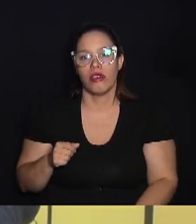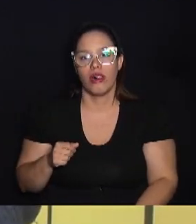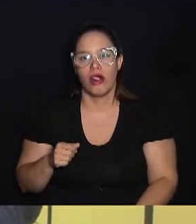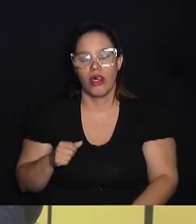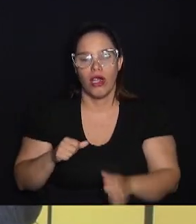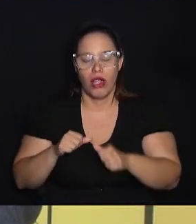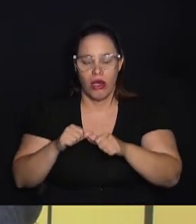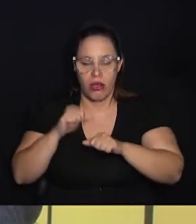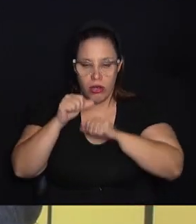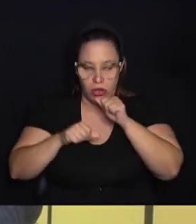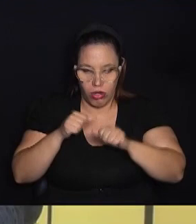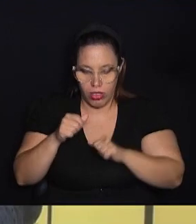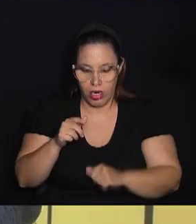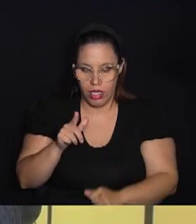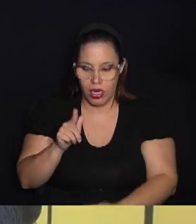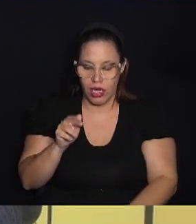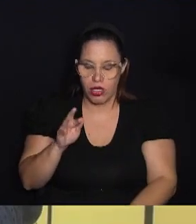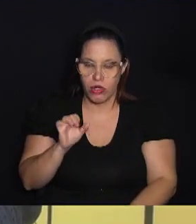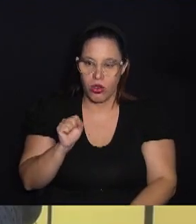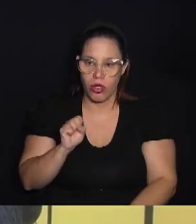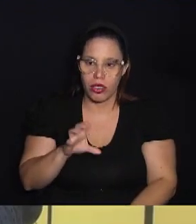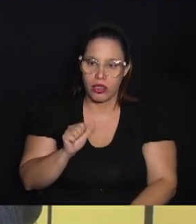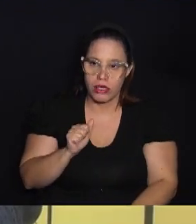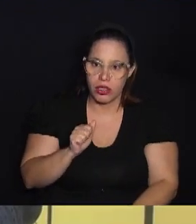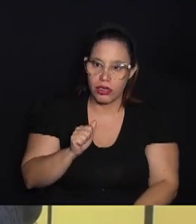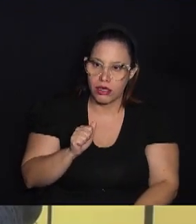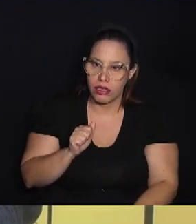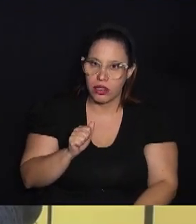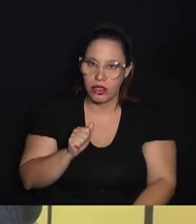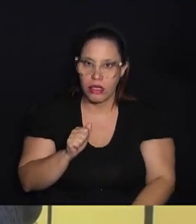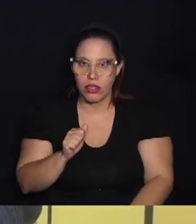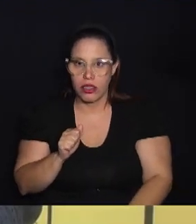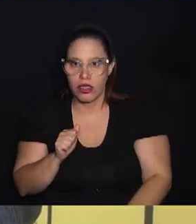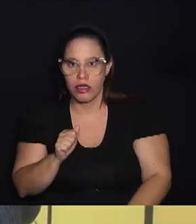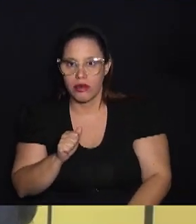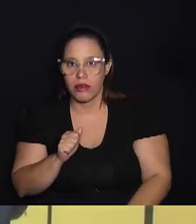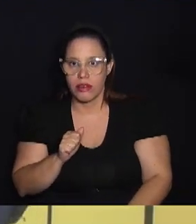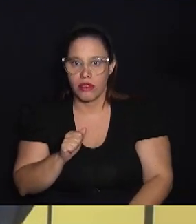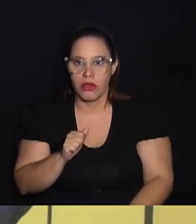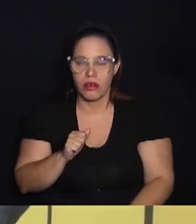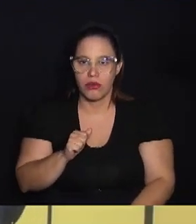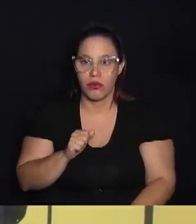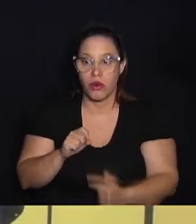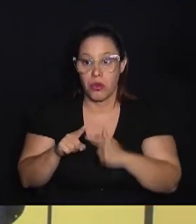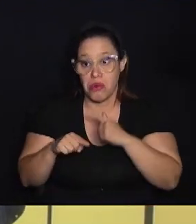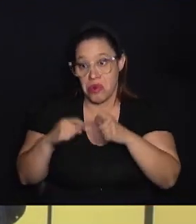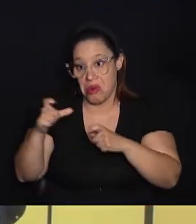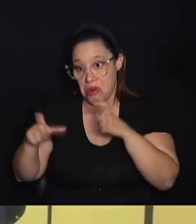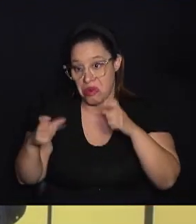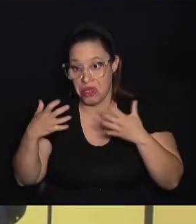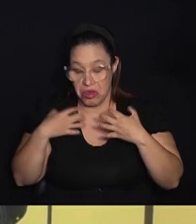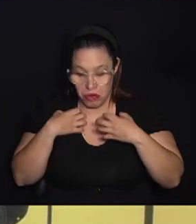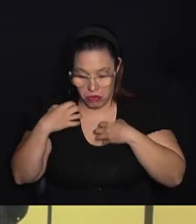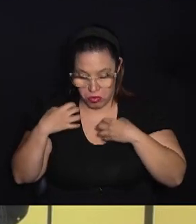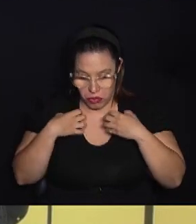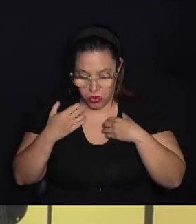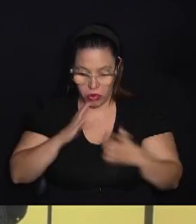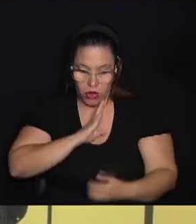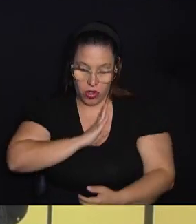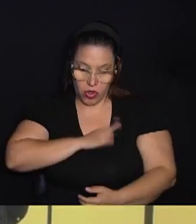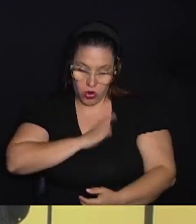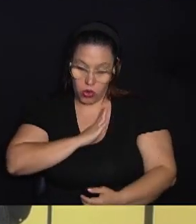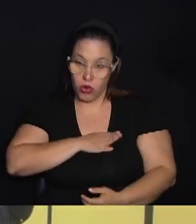gasosa né E aí a troca gasosa vai melhorar eh os os outros tecidos né o coração